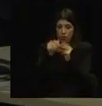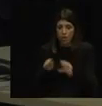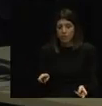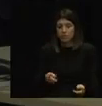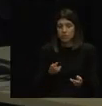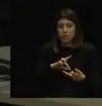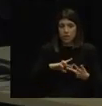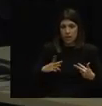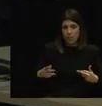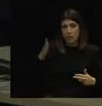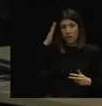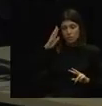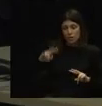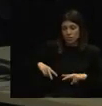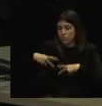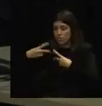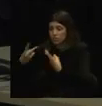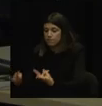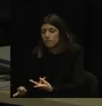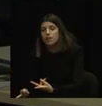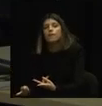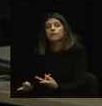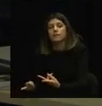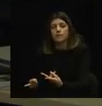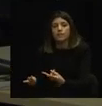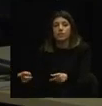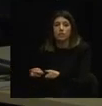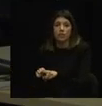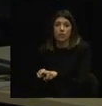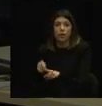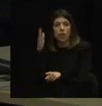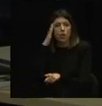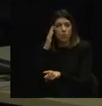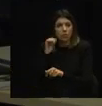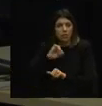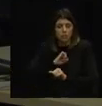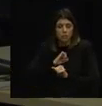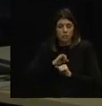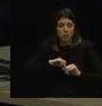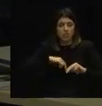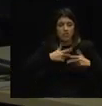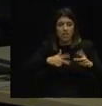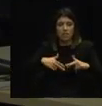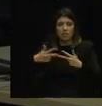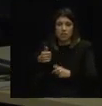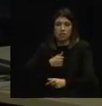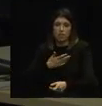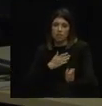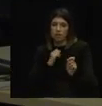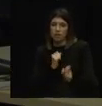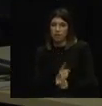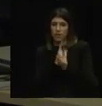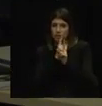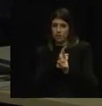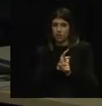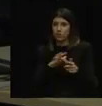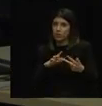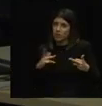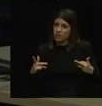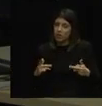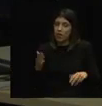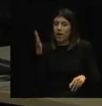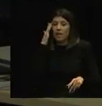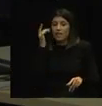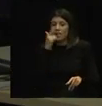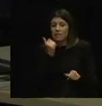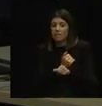da Câmara, que tem progressivamente esvaziado as suas competências, transferindo-as para empresas municipais cuja atividade escapa,